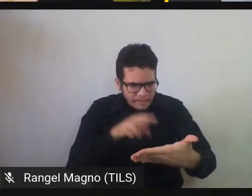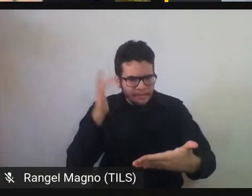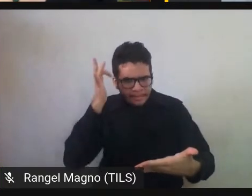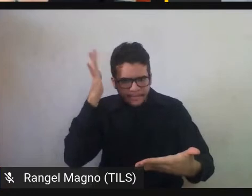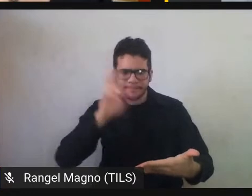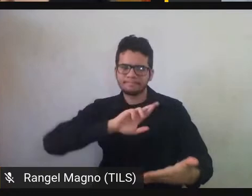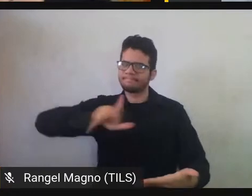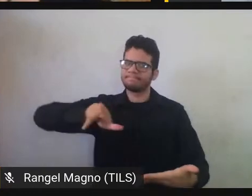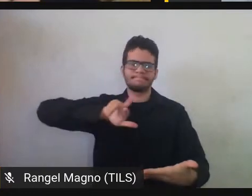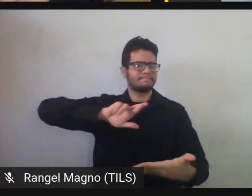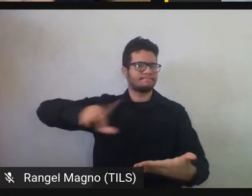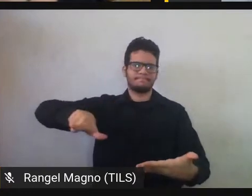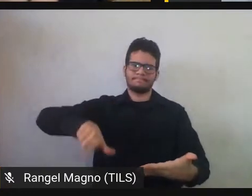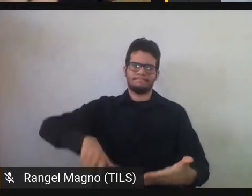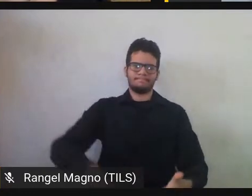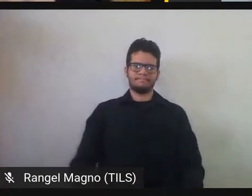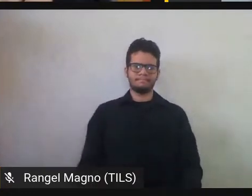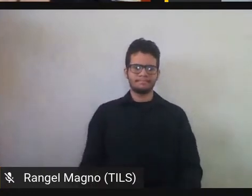tranquilo